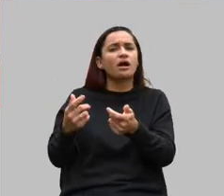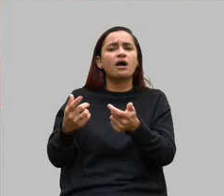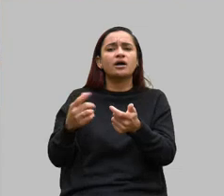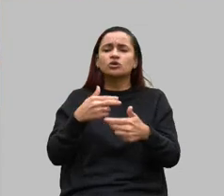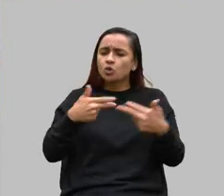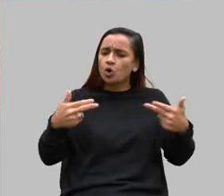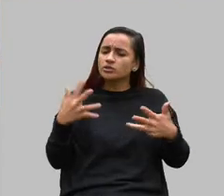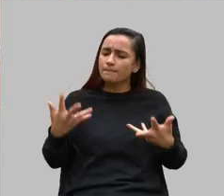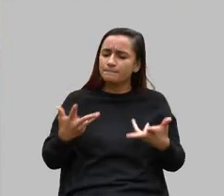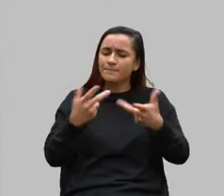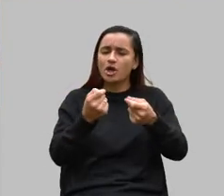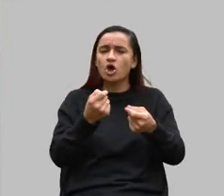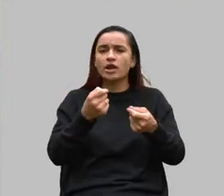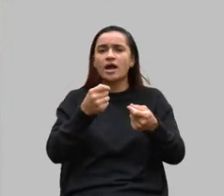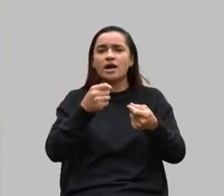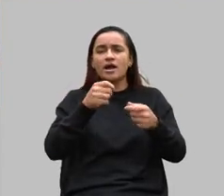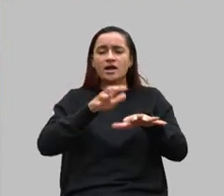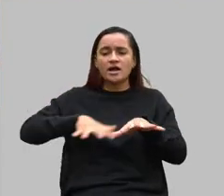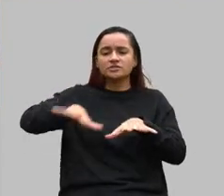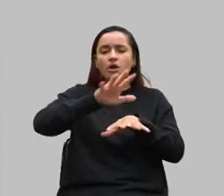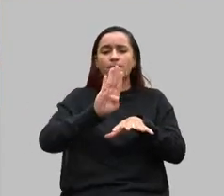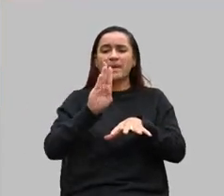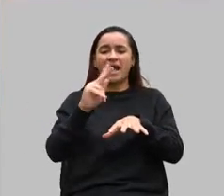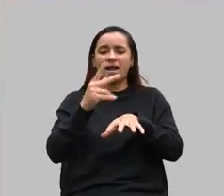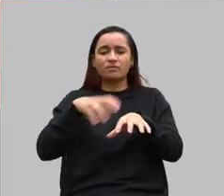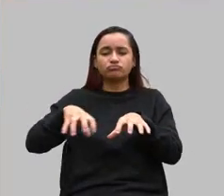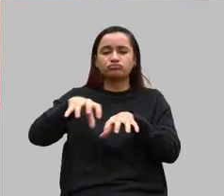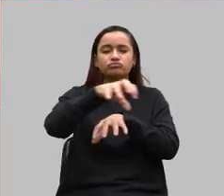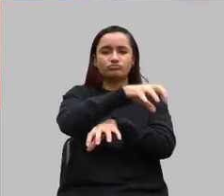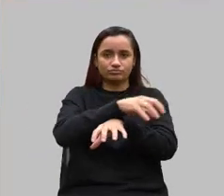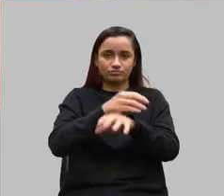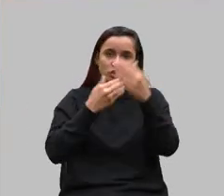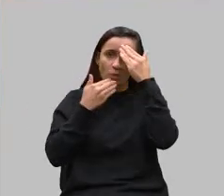a mobilidade na região metropolitana de Belo Horizonte Muito